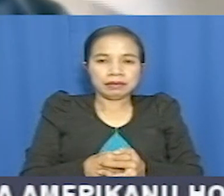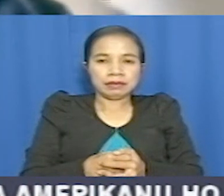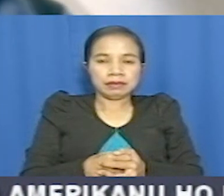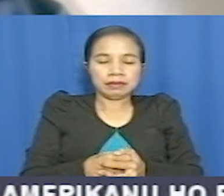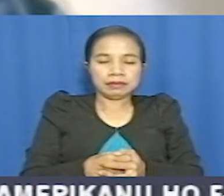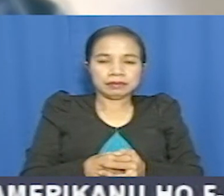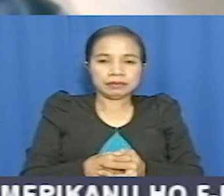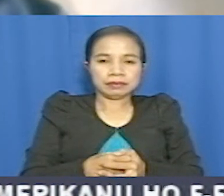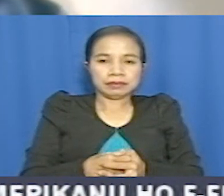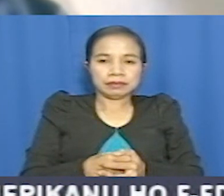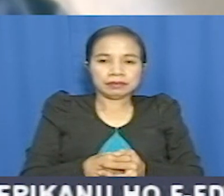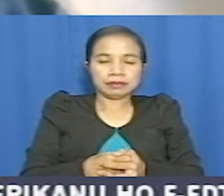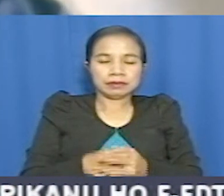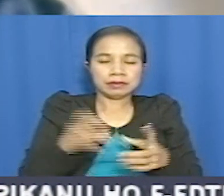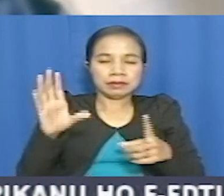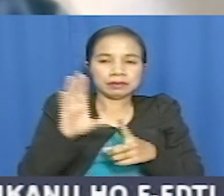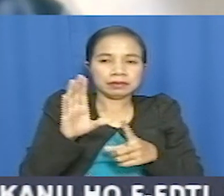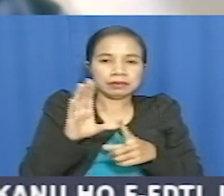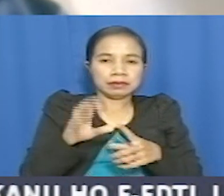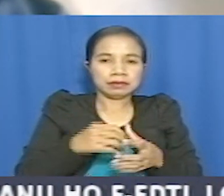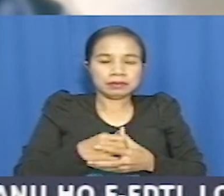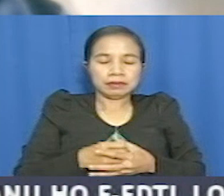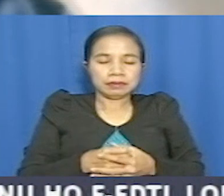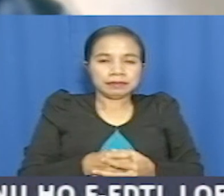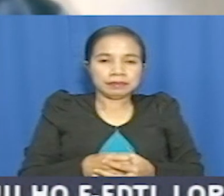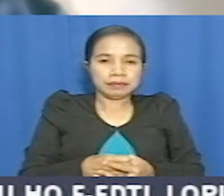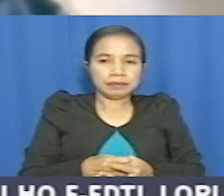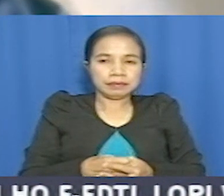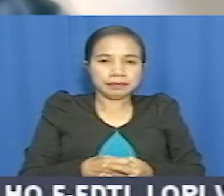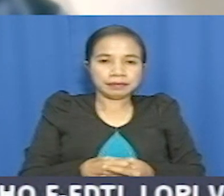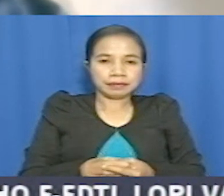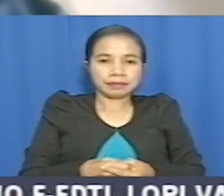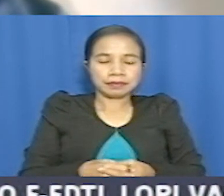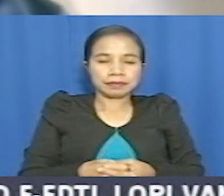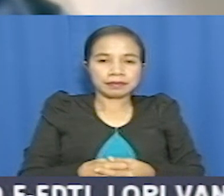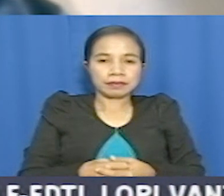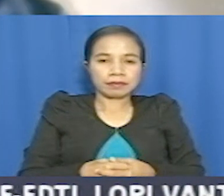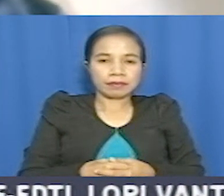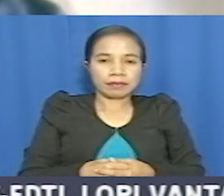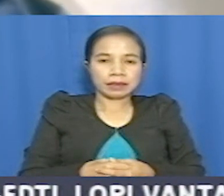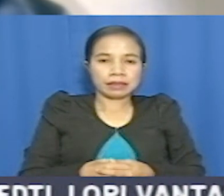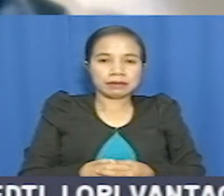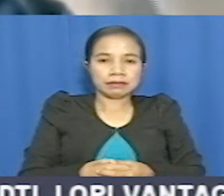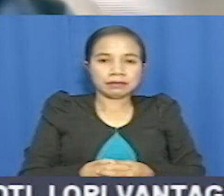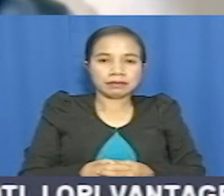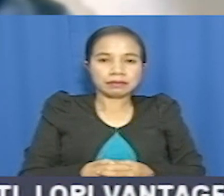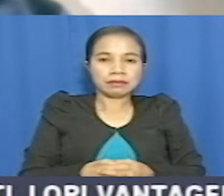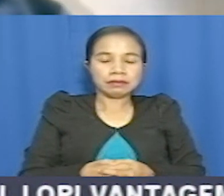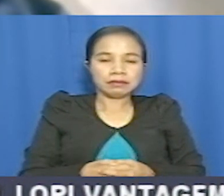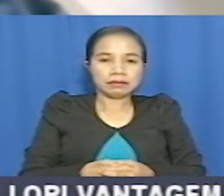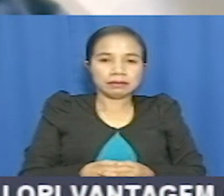mak nyamati. Di komandanti i komandanti ne komandanti kumano. Jiguran sa letulan ni.